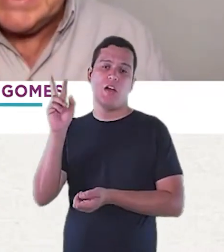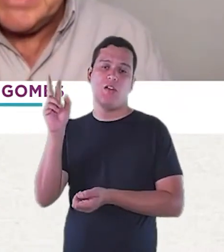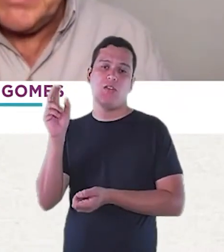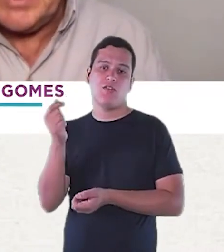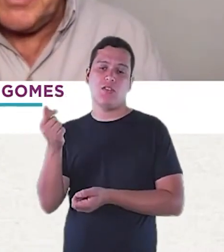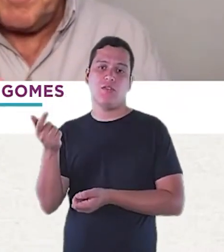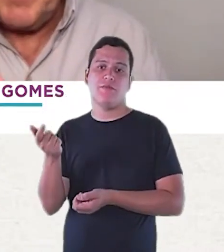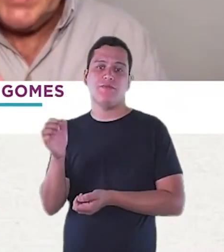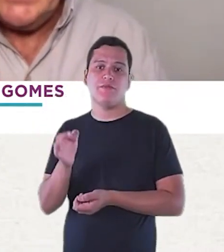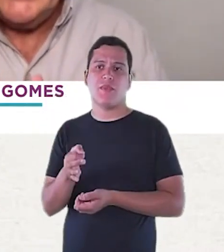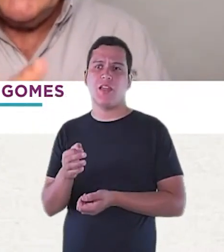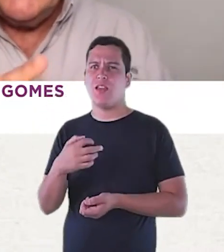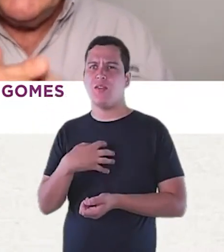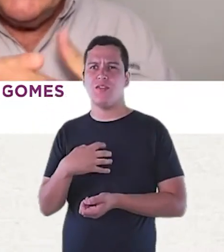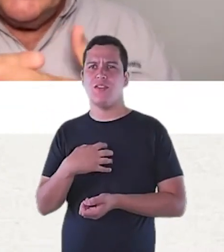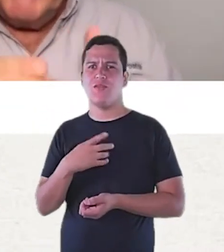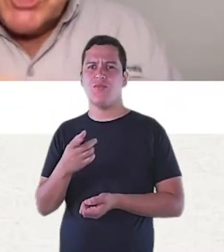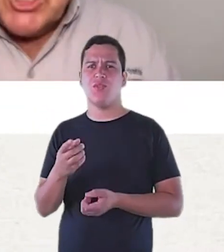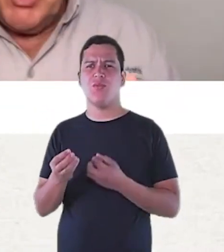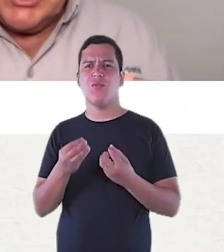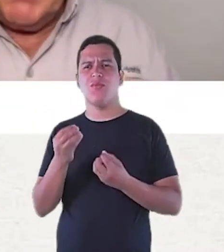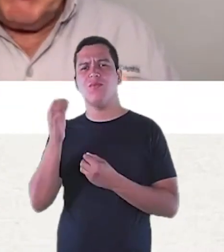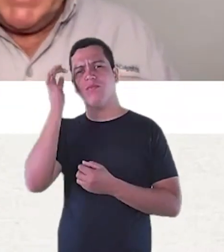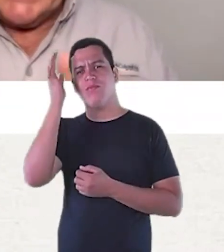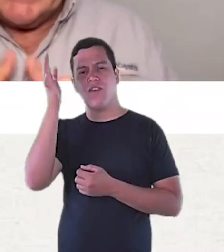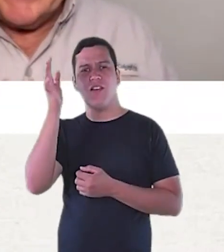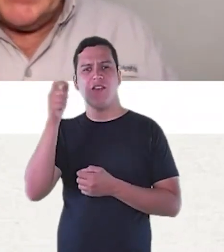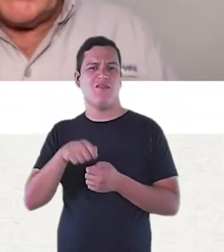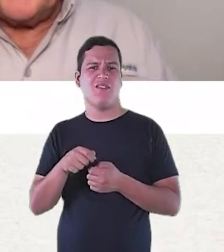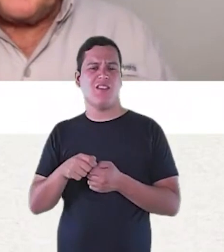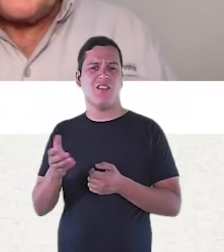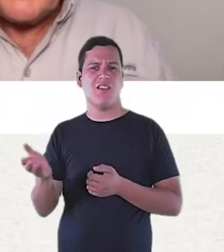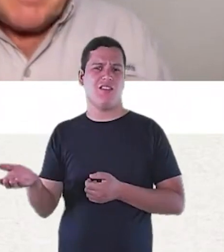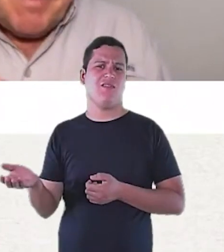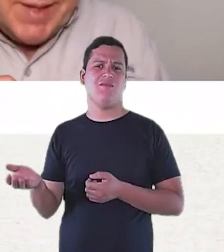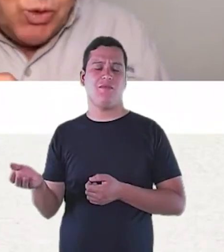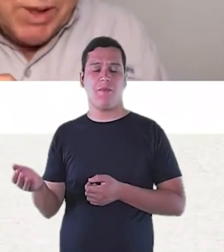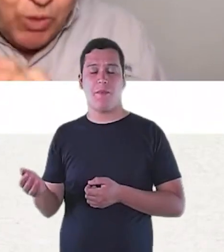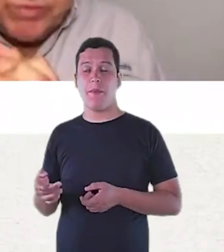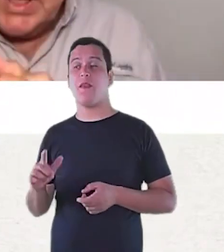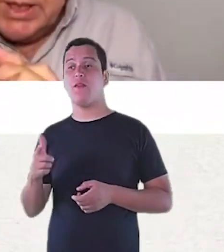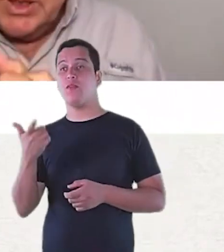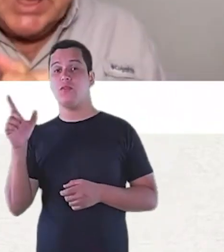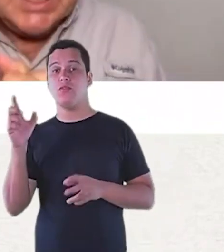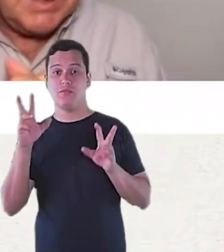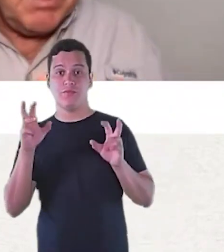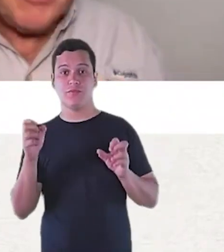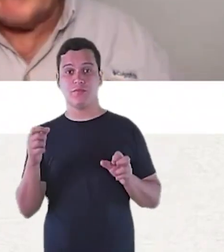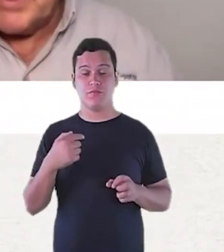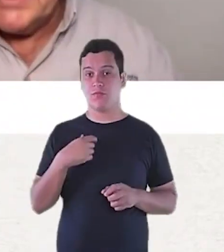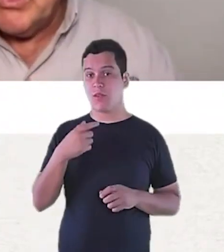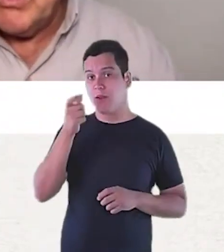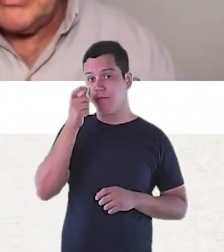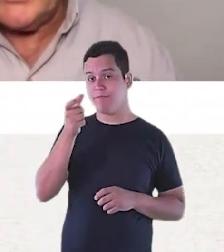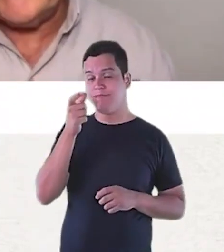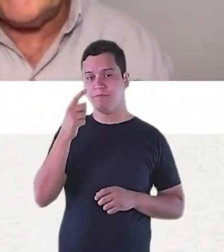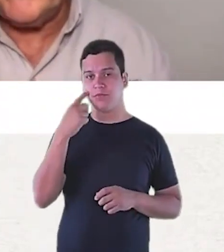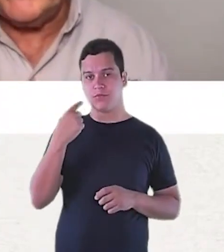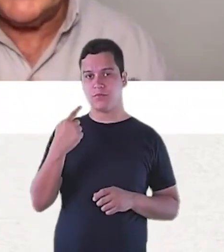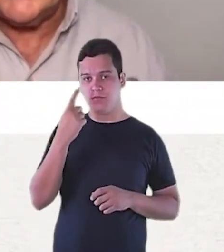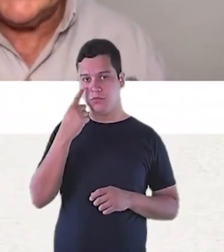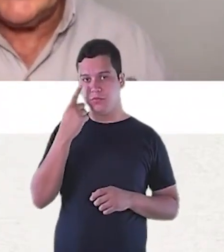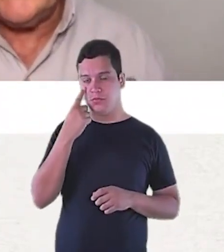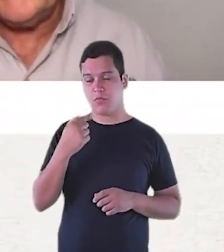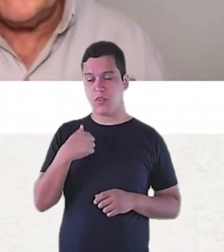banalidade da escravidão. Me chamou também a atenção uma coisa que realmente me surpreendeu muito